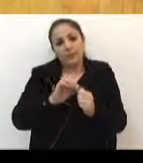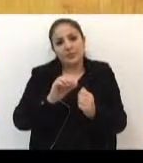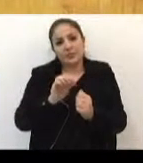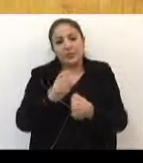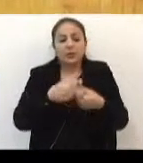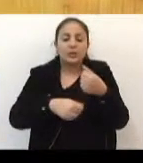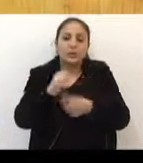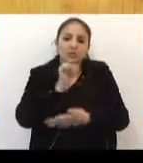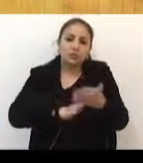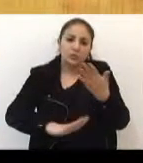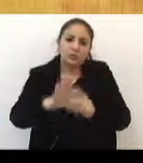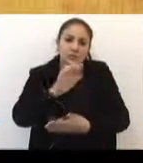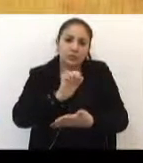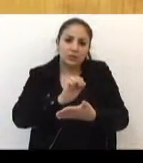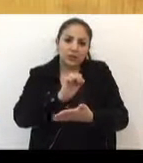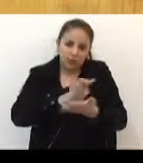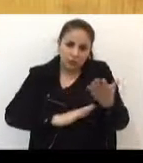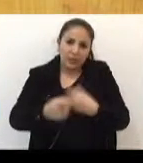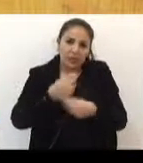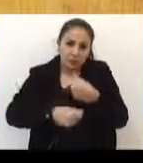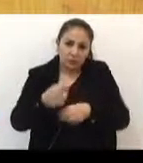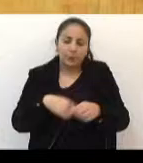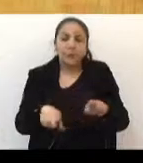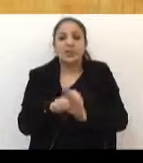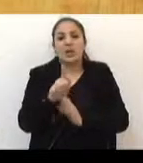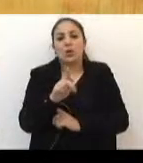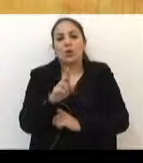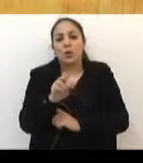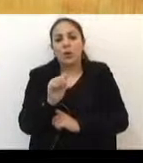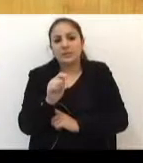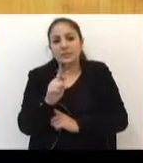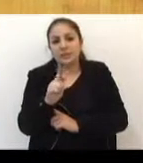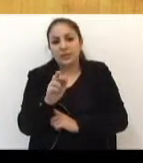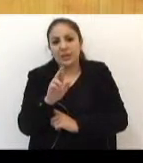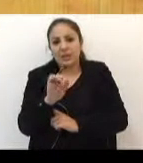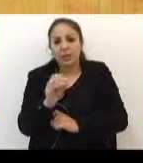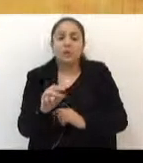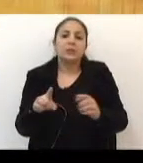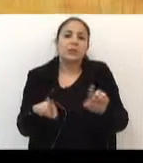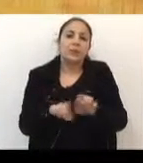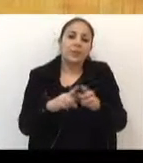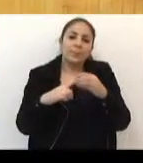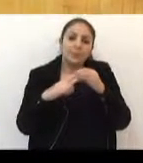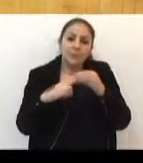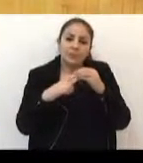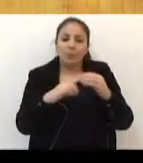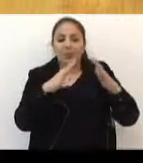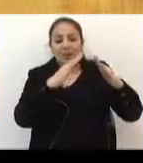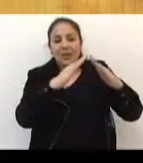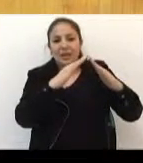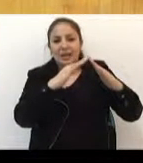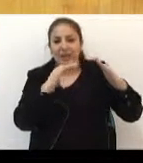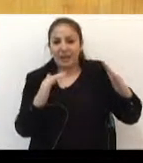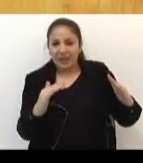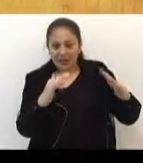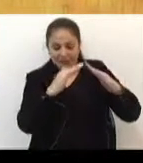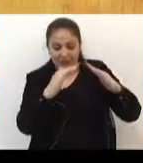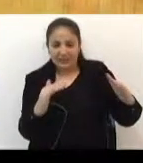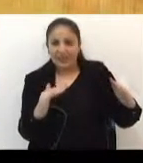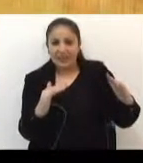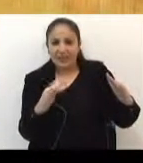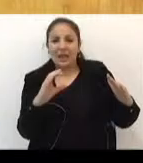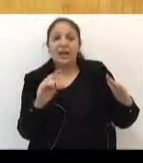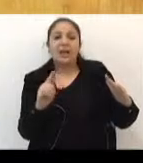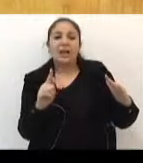econômica, né? Então o guasqueiro. O próprio galpão, principalmente nos dias de chuva, no interior,